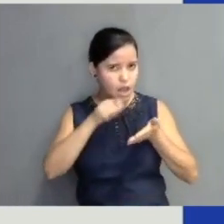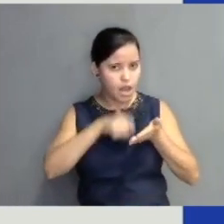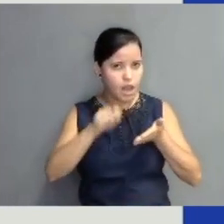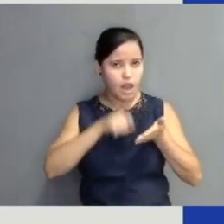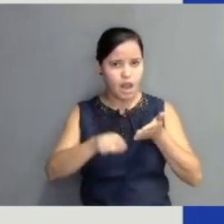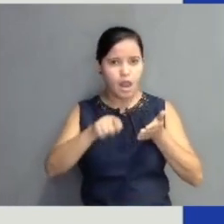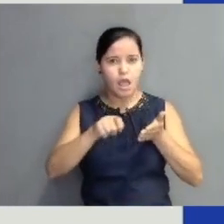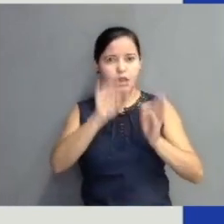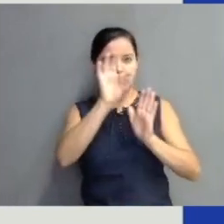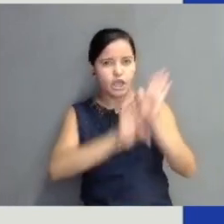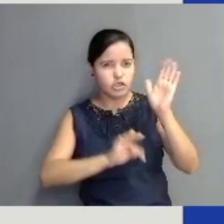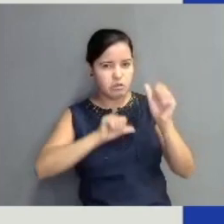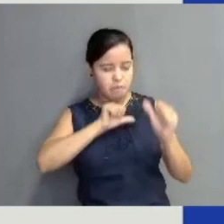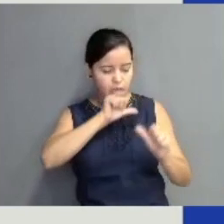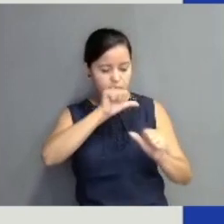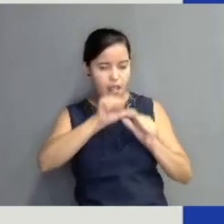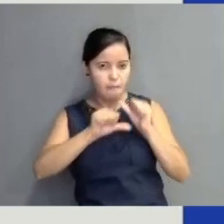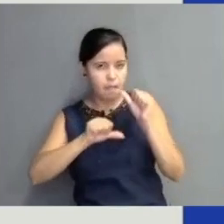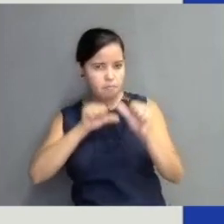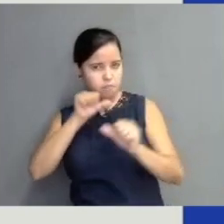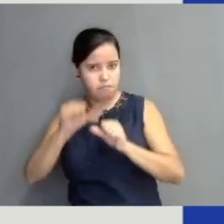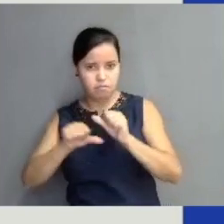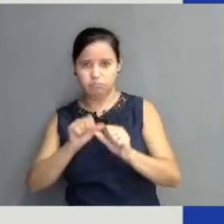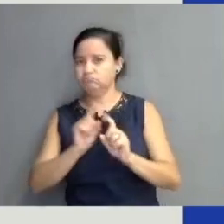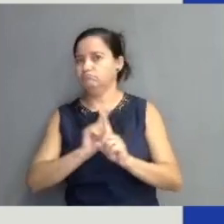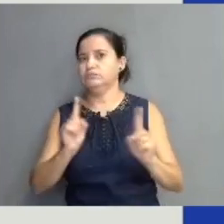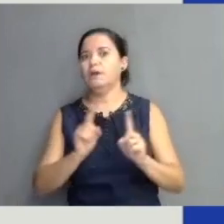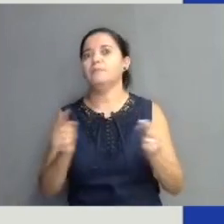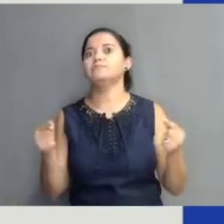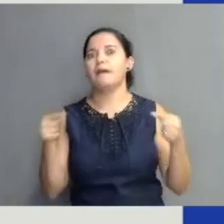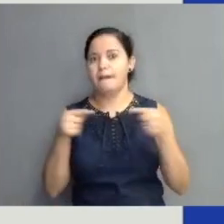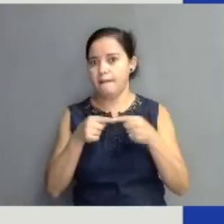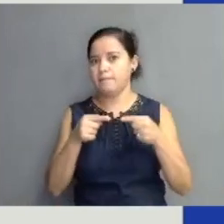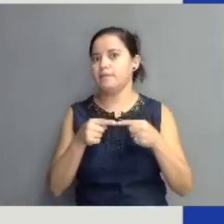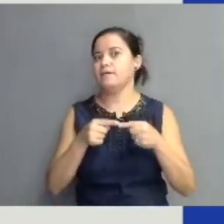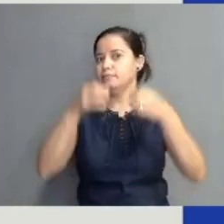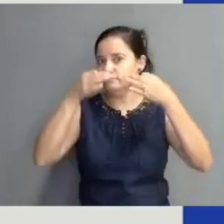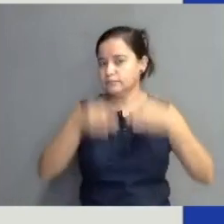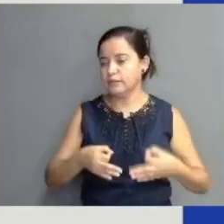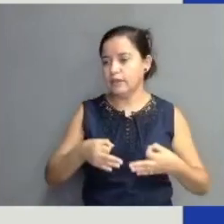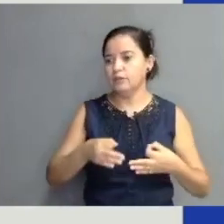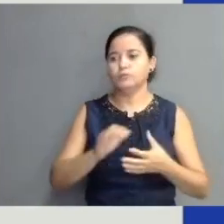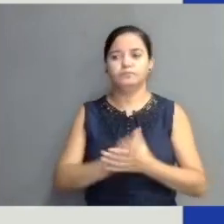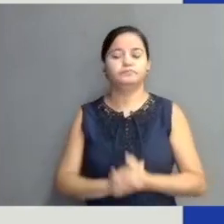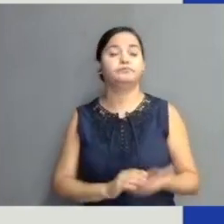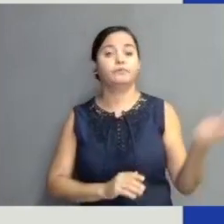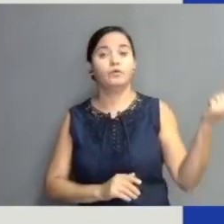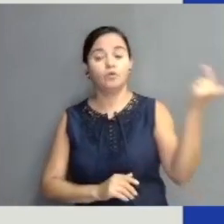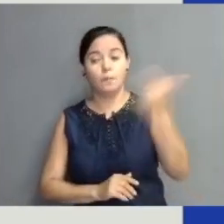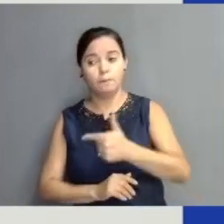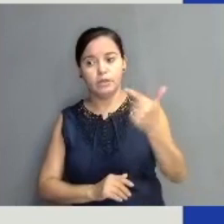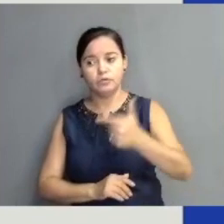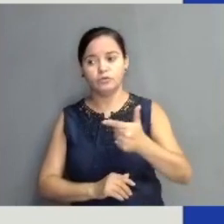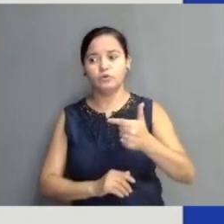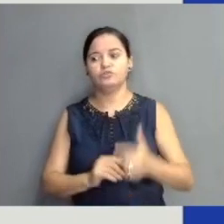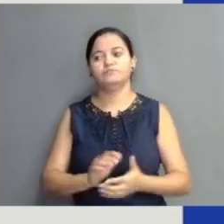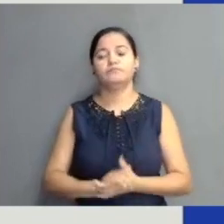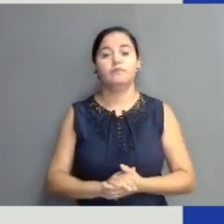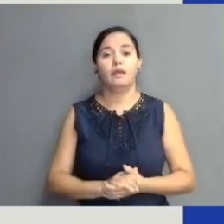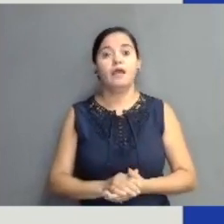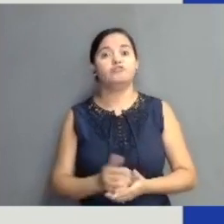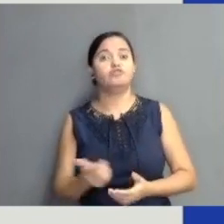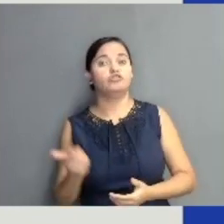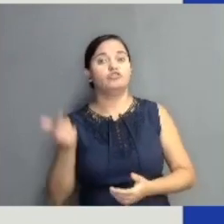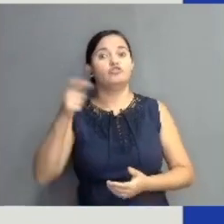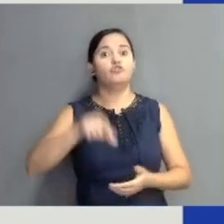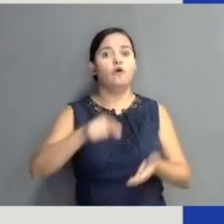uma linha lógica nessa frase. Número 2. Para fazer uma reescrita de frases e parágrafos de um texto, nós devemos